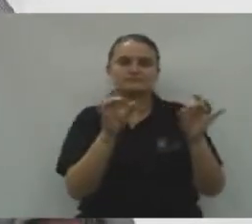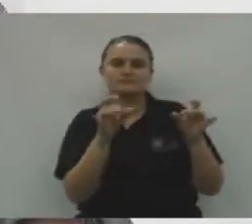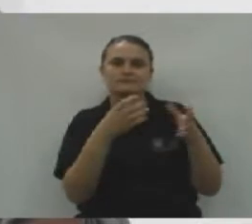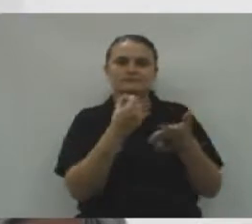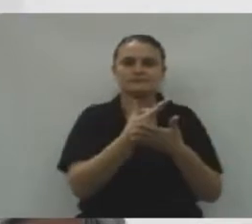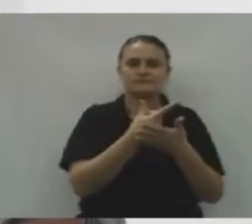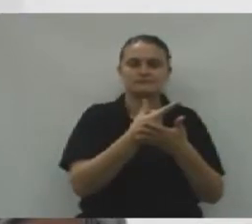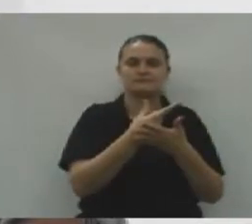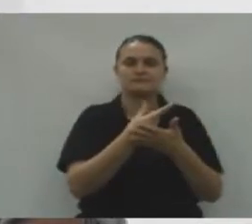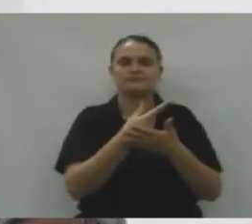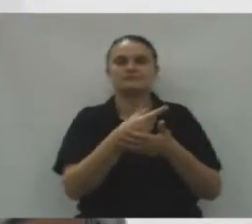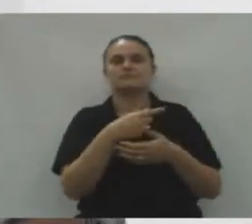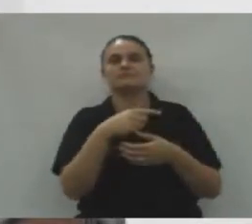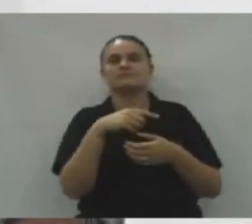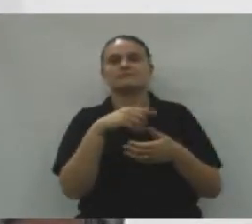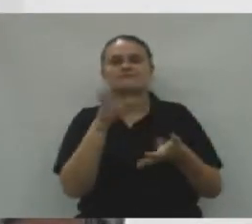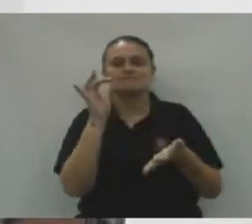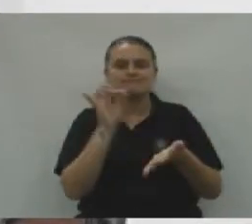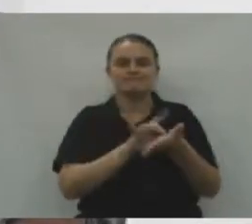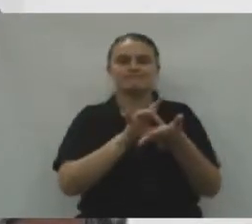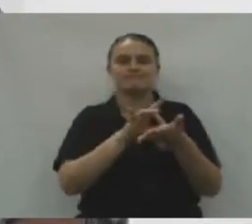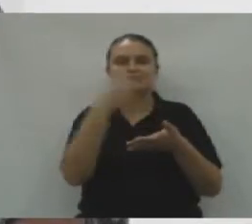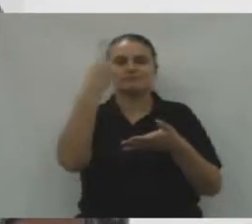primeiro negócio é 180 dias.